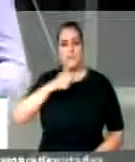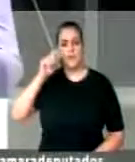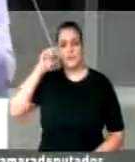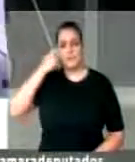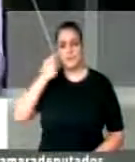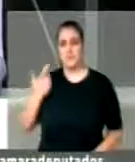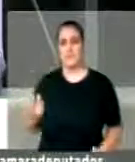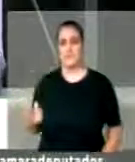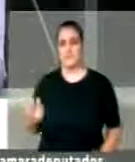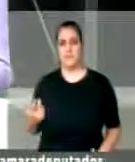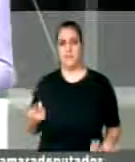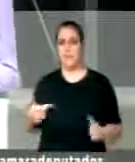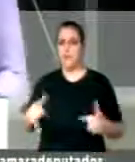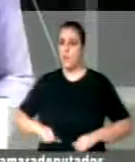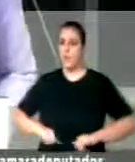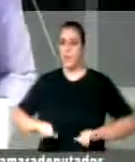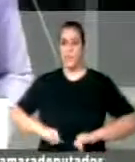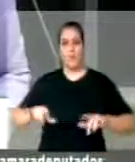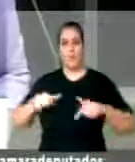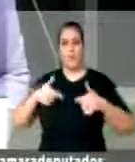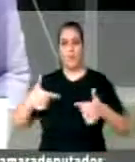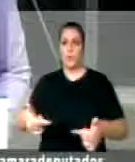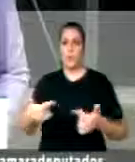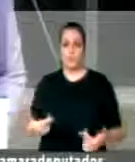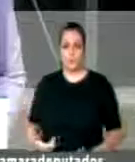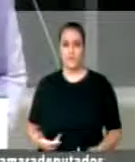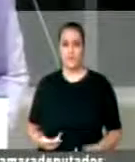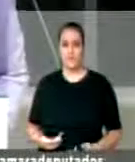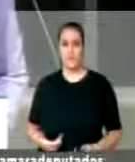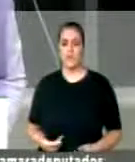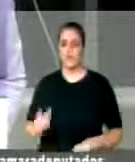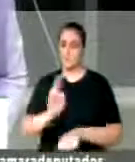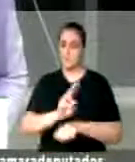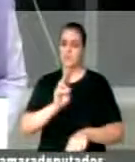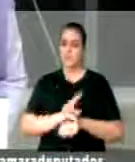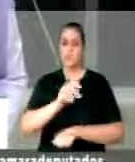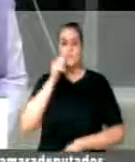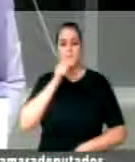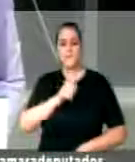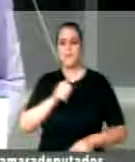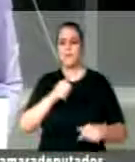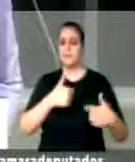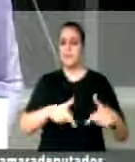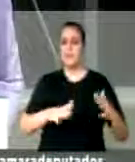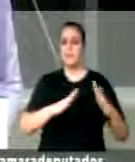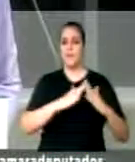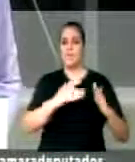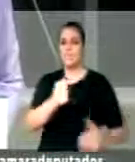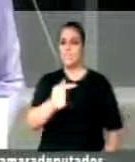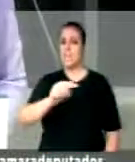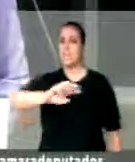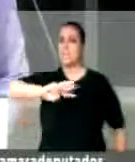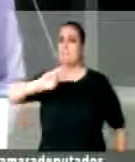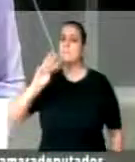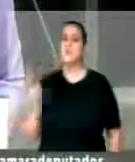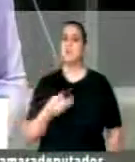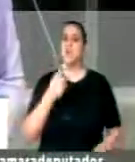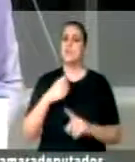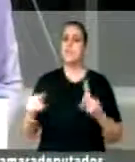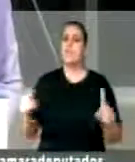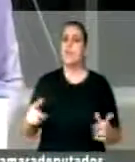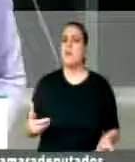conosco nessa grande luta da trabalhadora doméstica, que são 7,5 milhões neste país, que